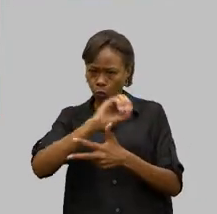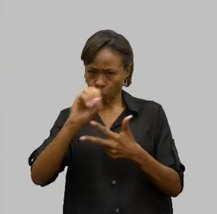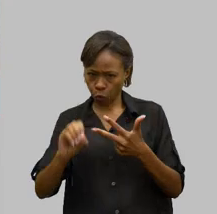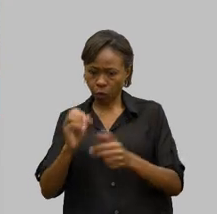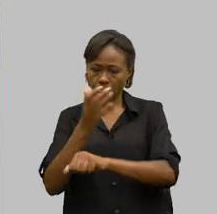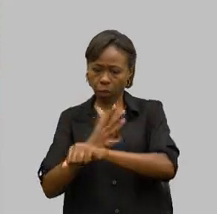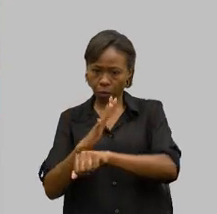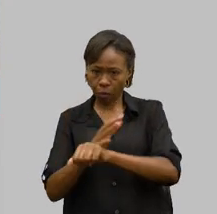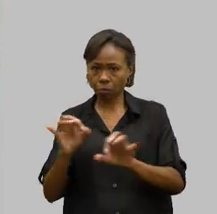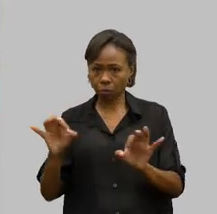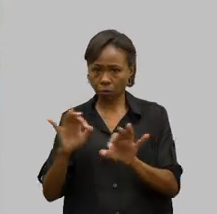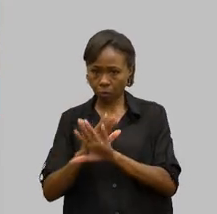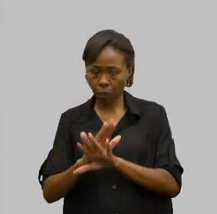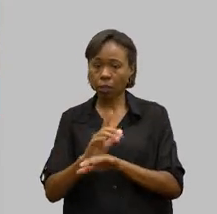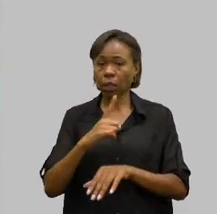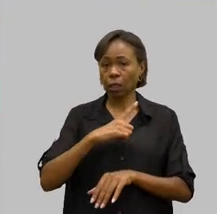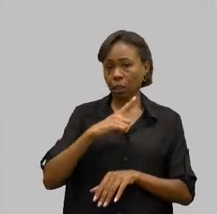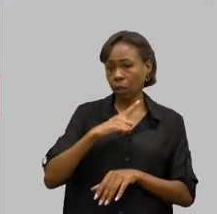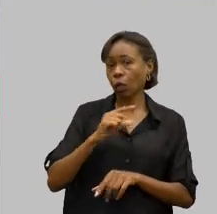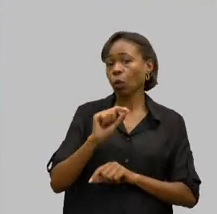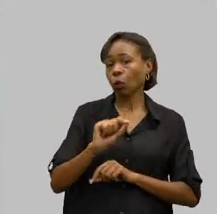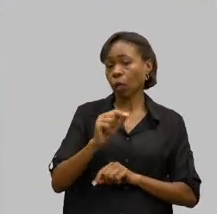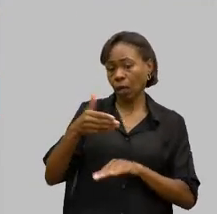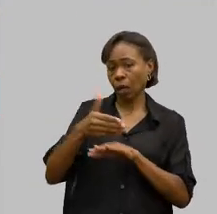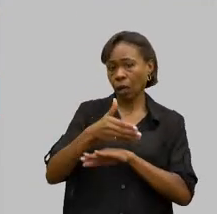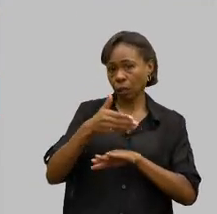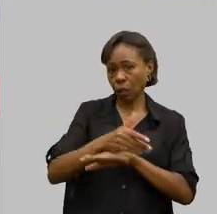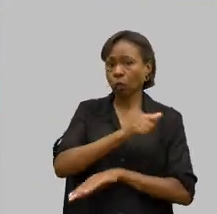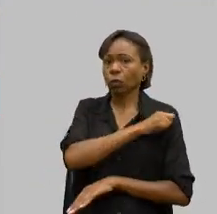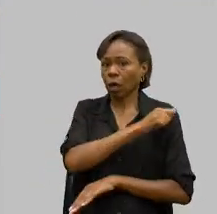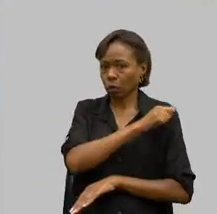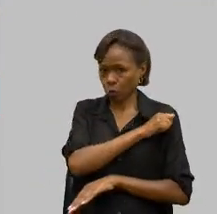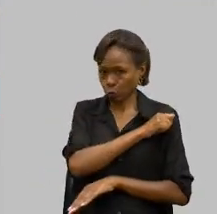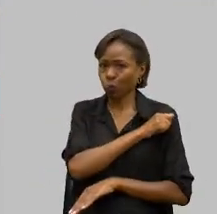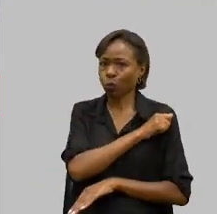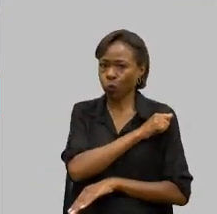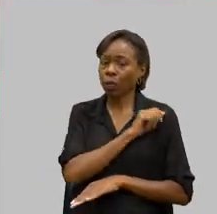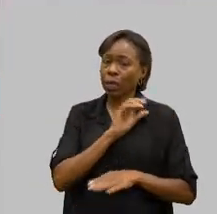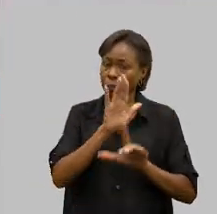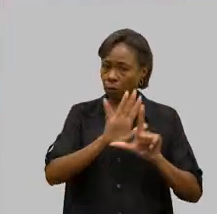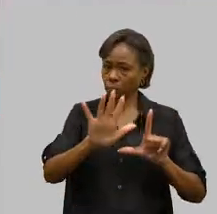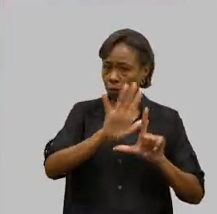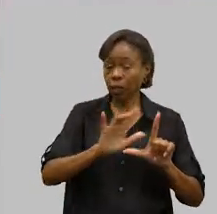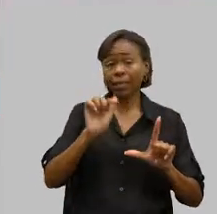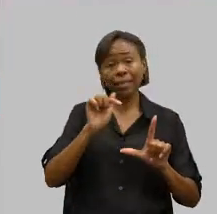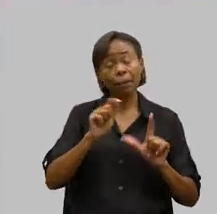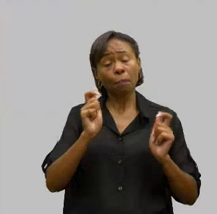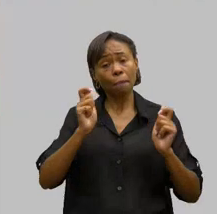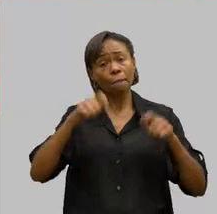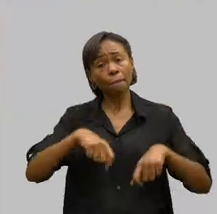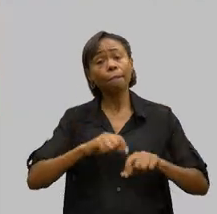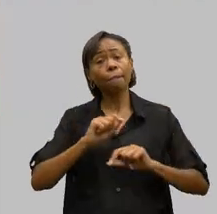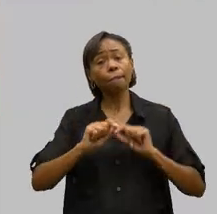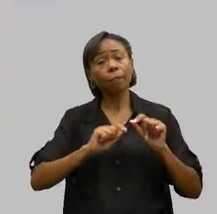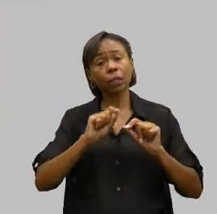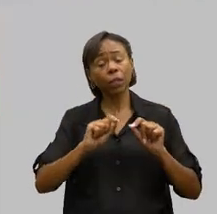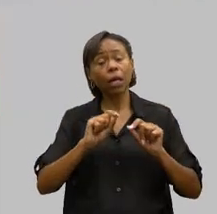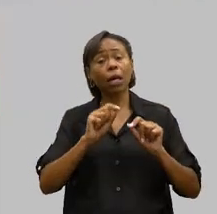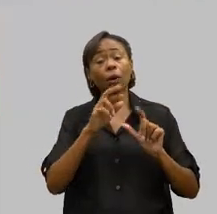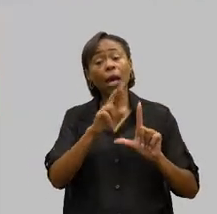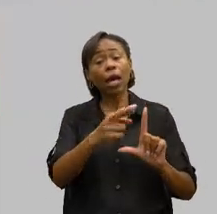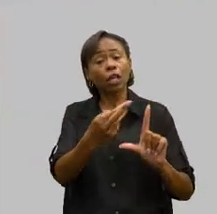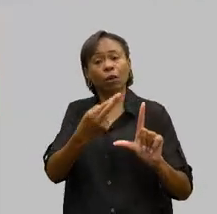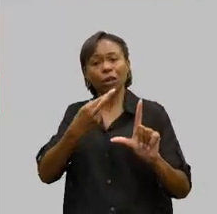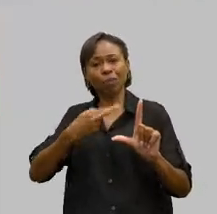a gente já tem monitoramento do acesso dos nossos estudantes, principalmente para que eles passam a pegar os resultados